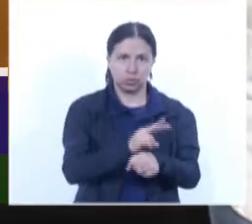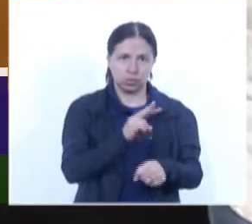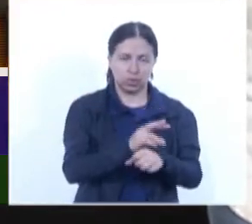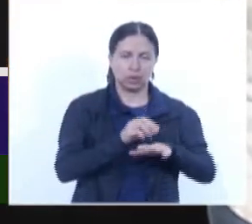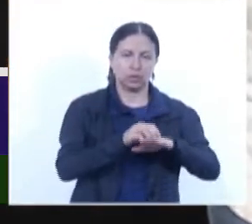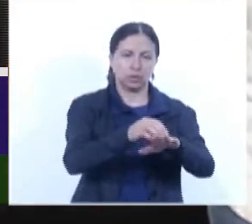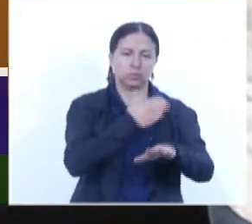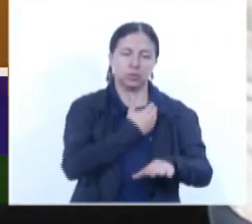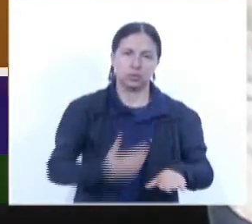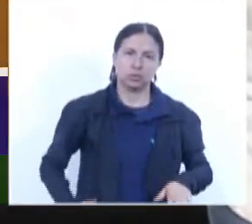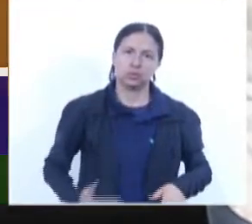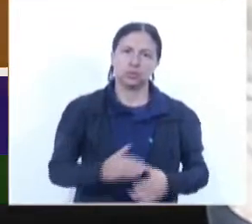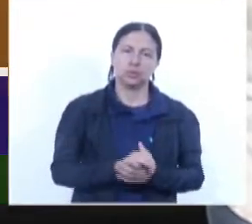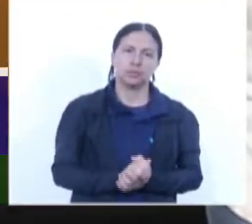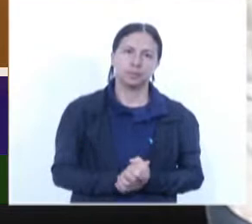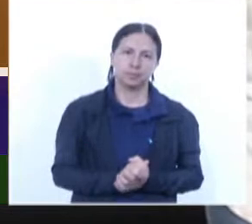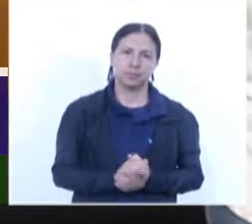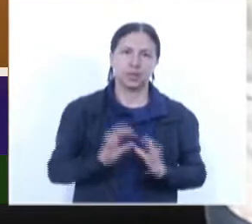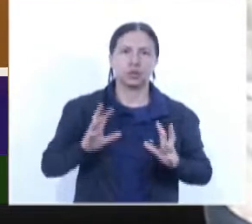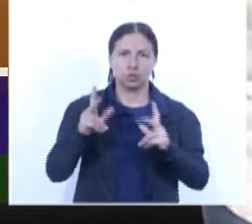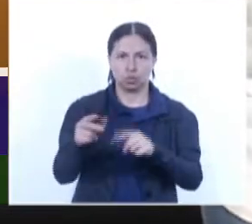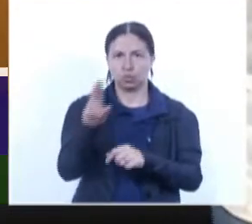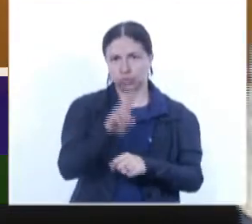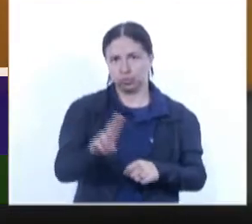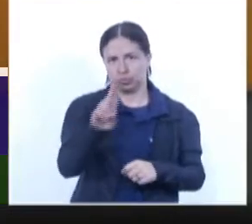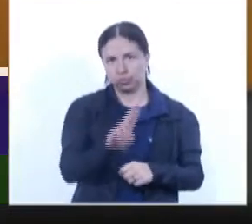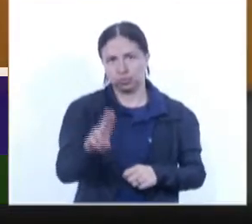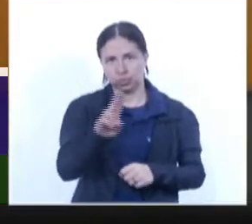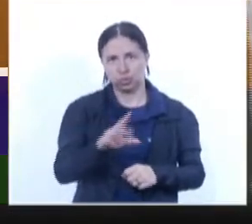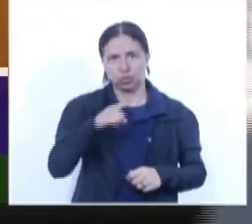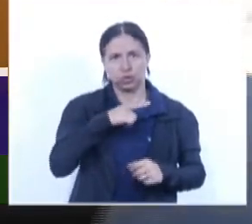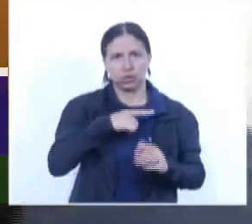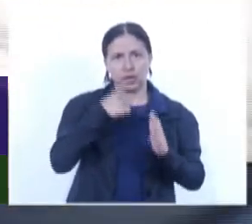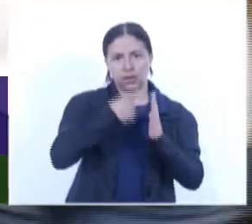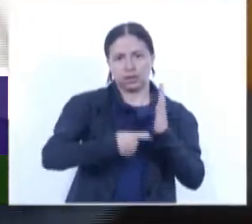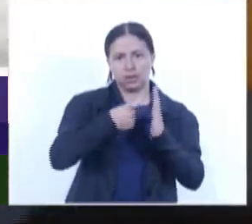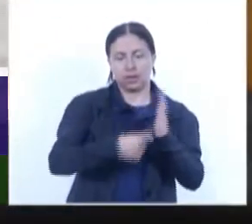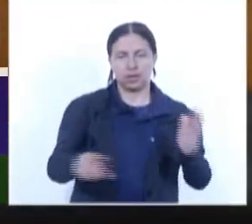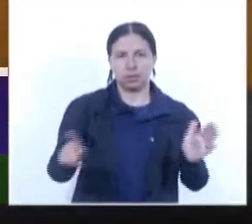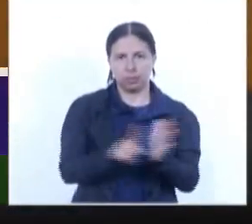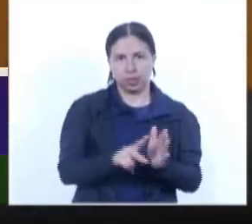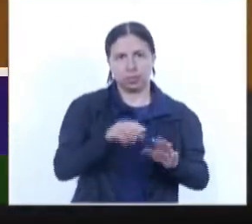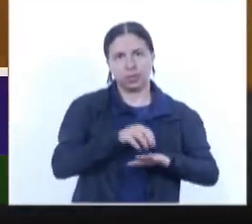institui a taxa de transporte público autor